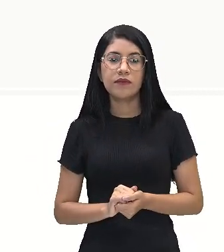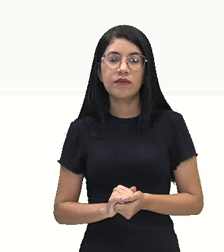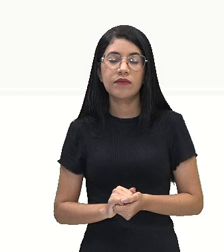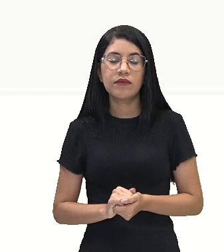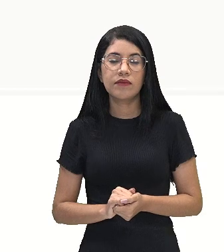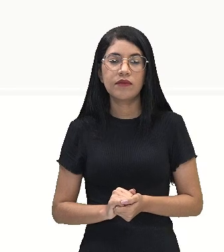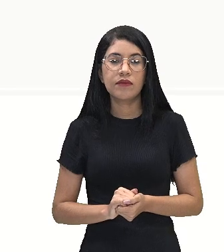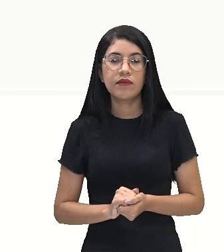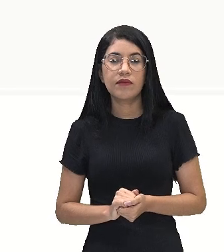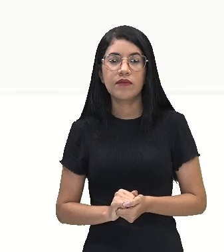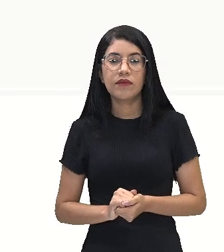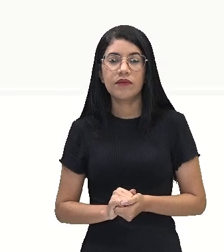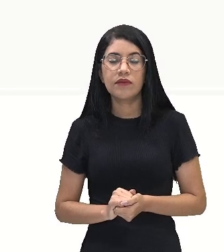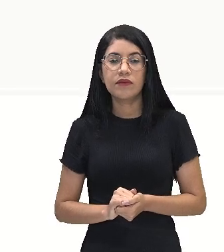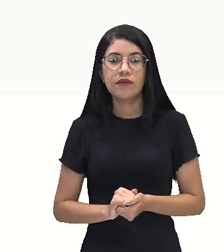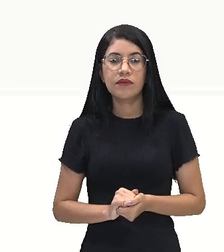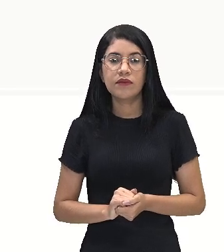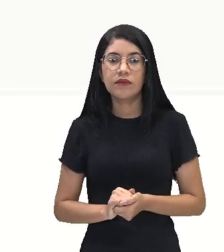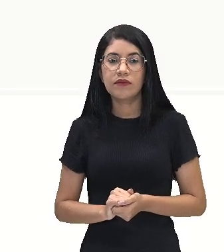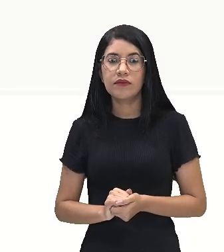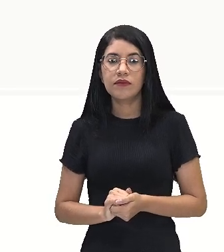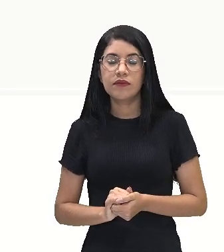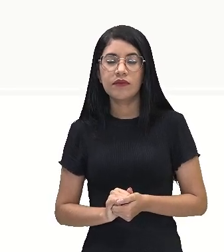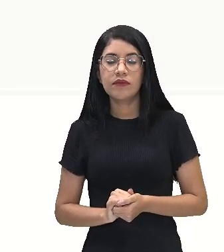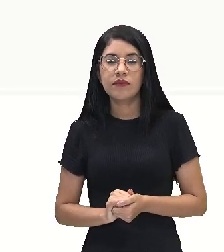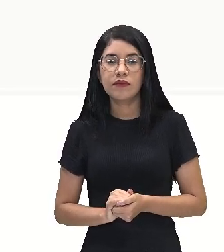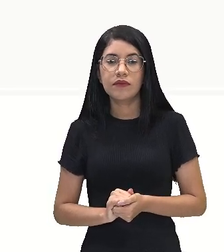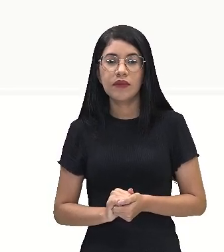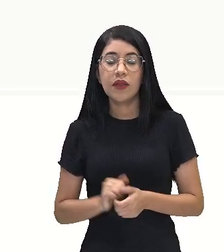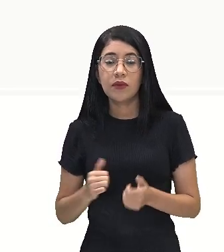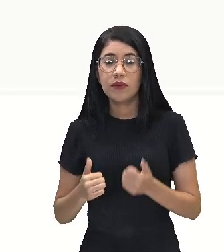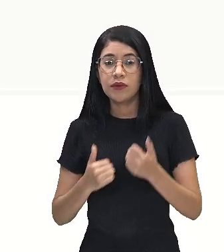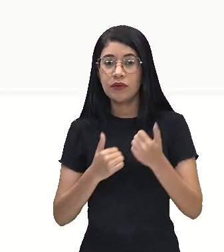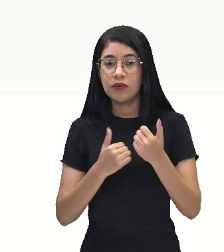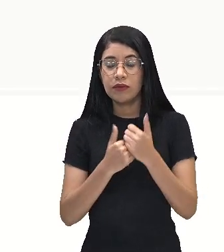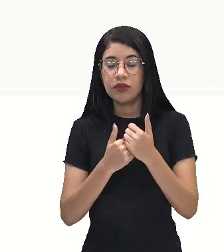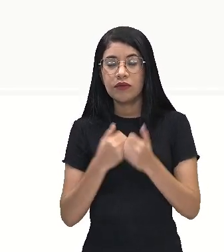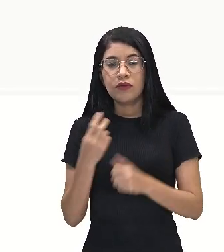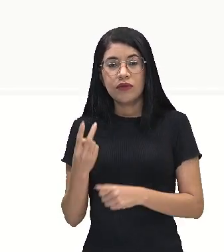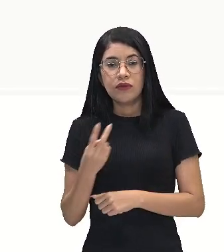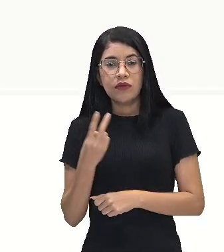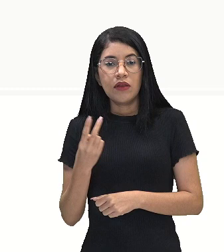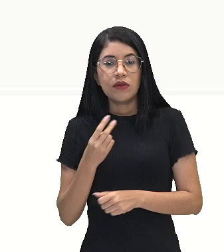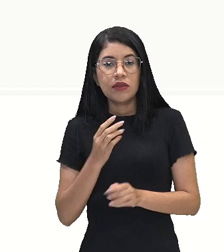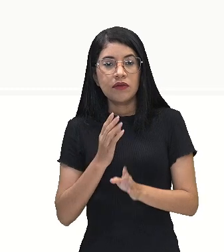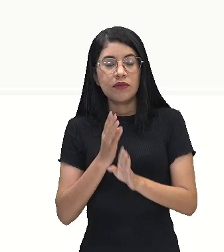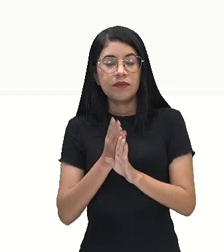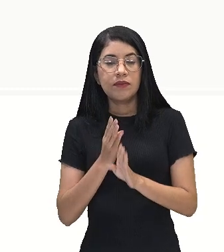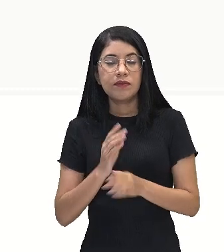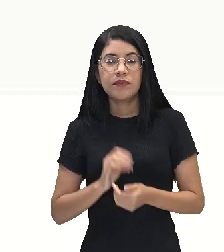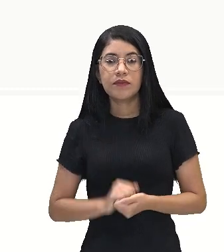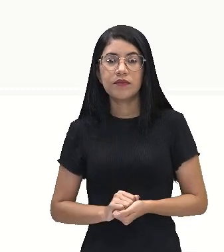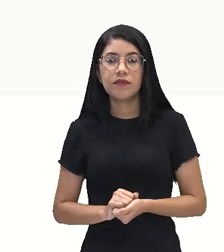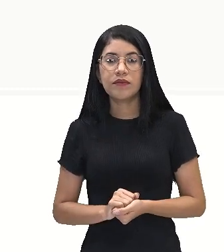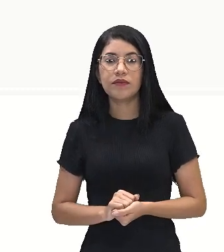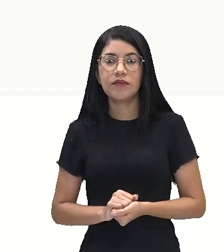Vamos lá. Botar aqui, substituir aqui os parâmetros pelos valores dos nossos